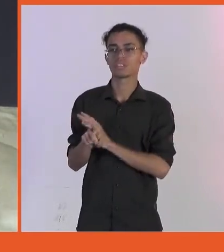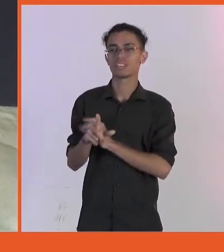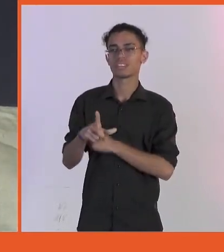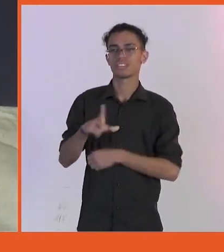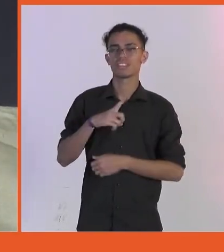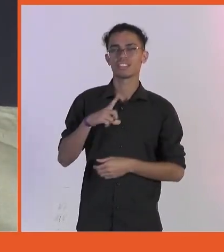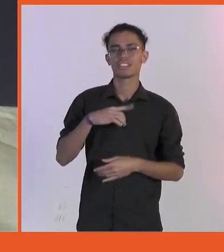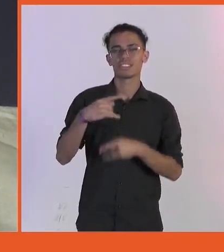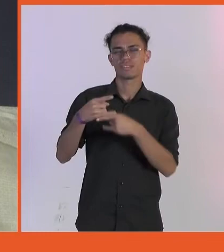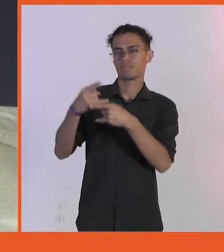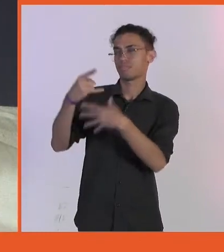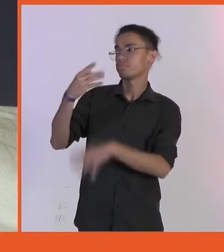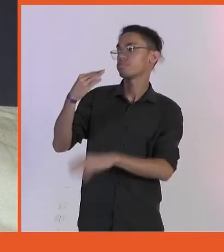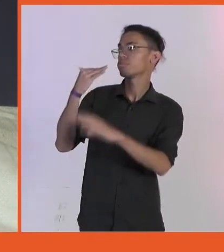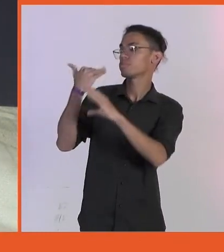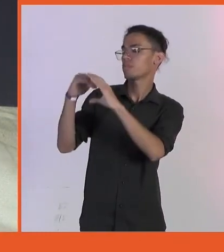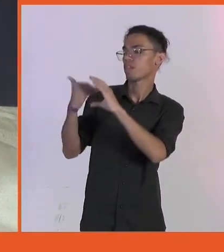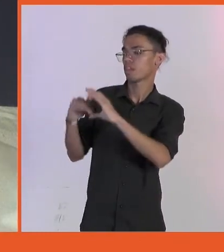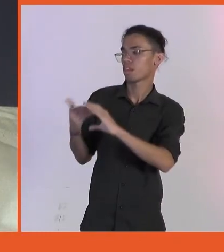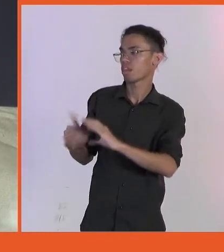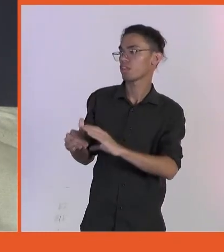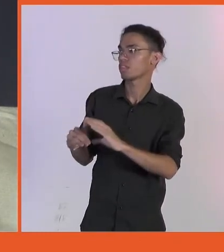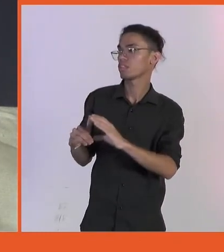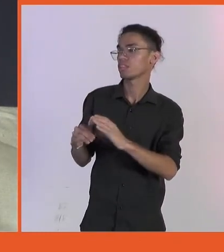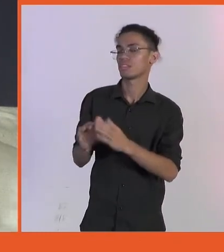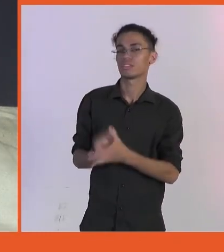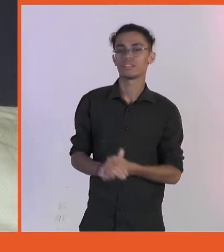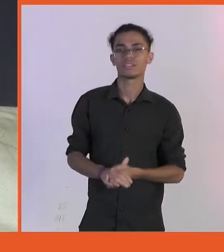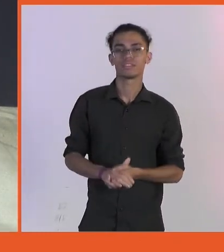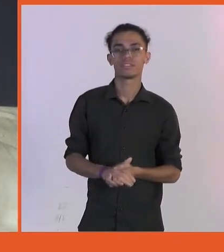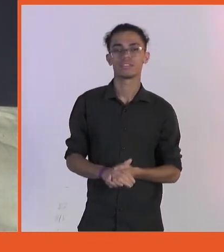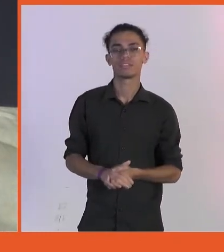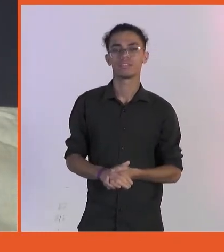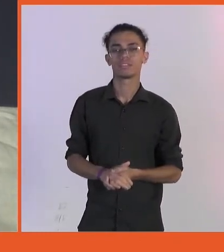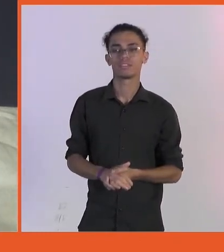o nosso lounge. Foi, assim, a palestra que mais encheu, gente.